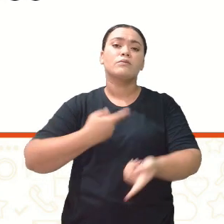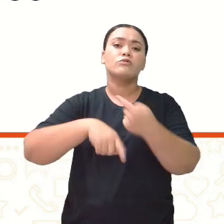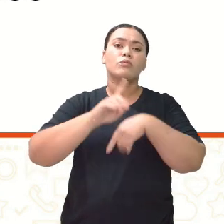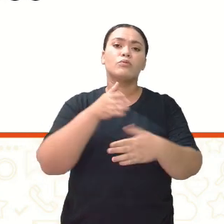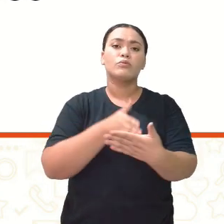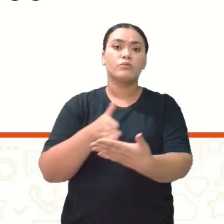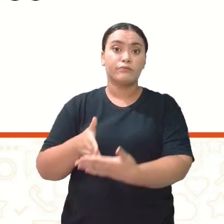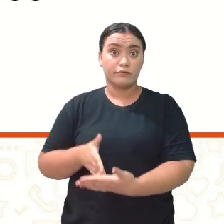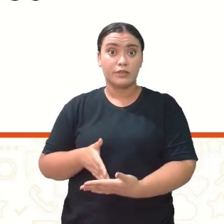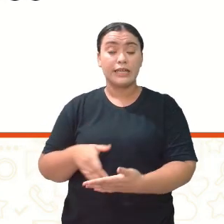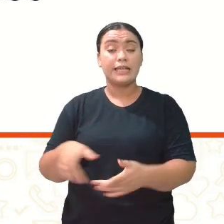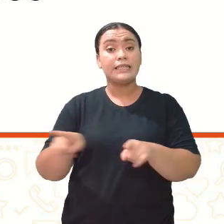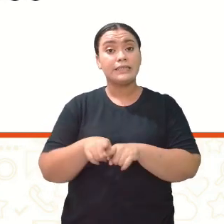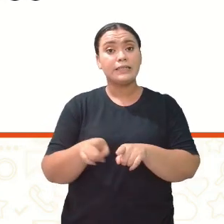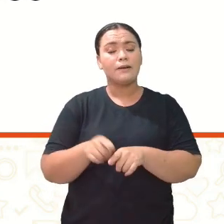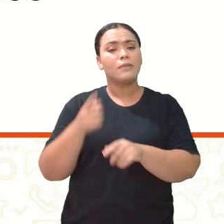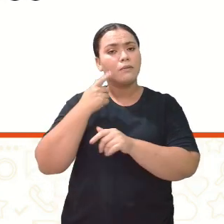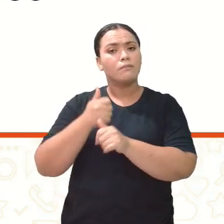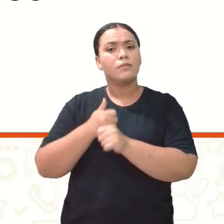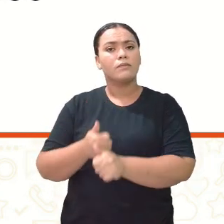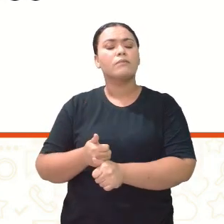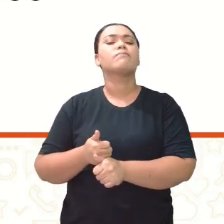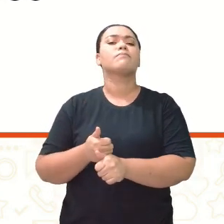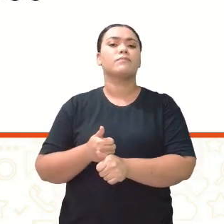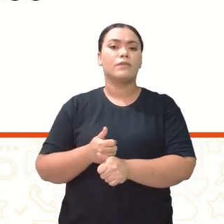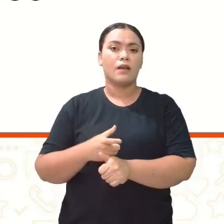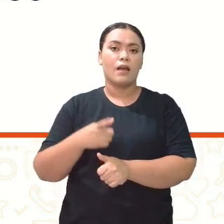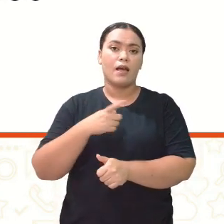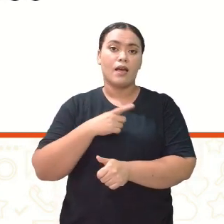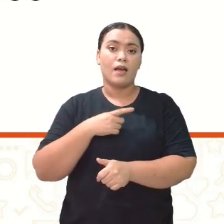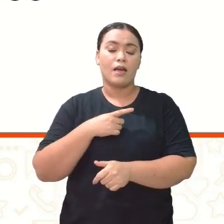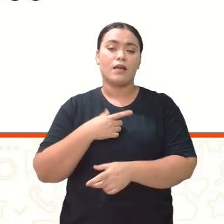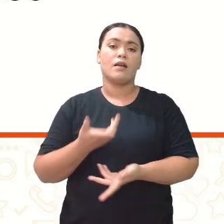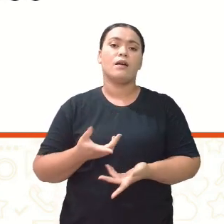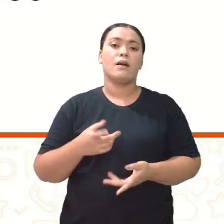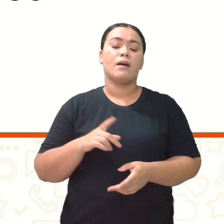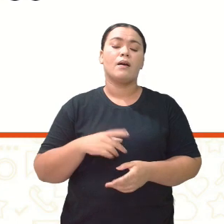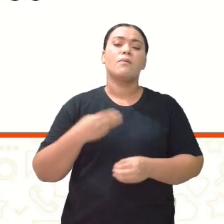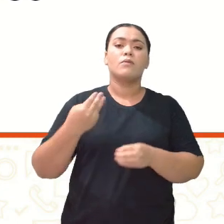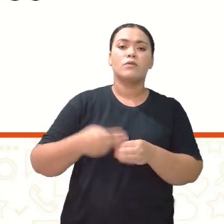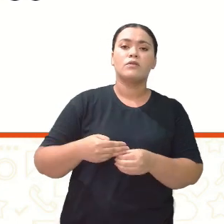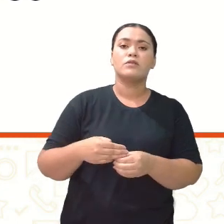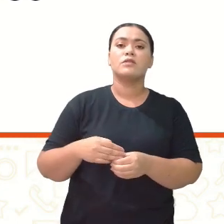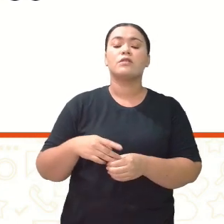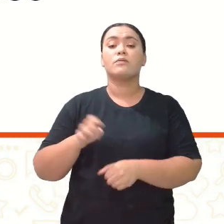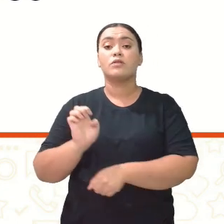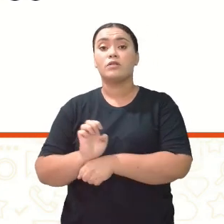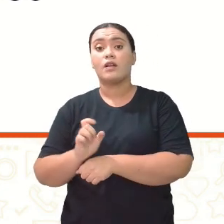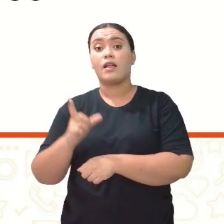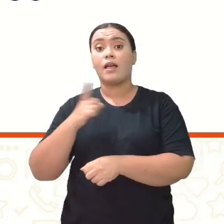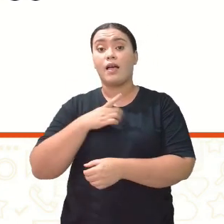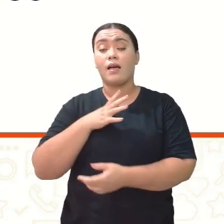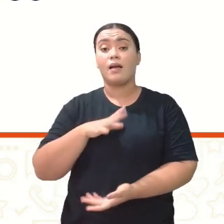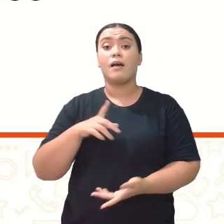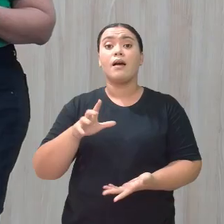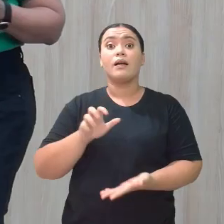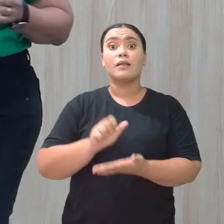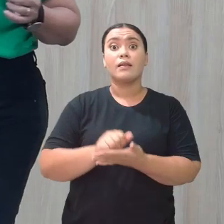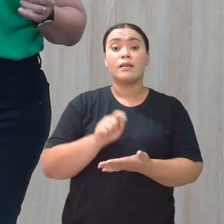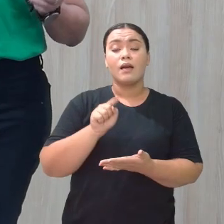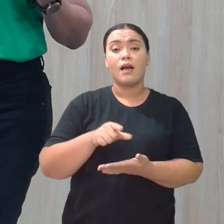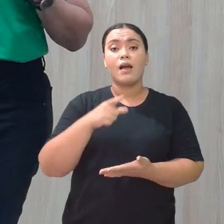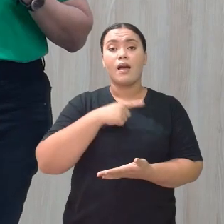e realizar acompanhamento das ações dos entes federados que aderiram ao programa.